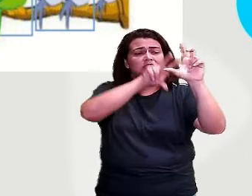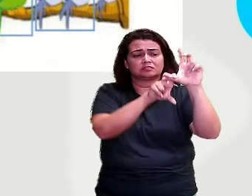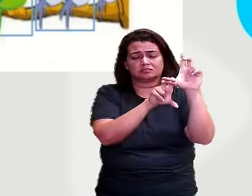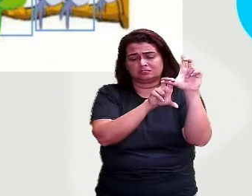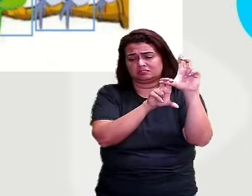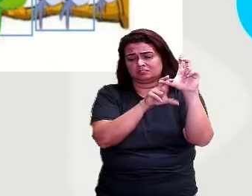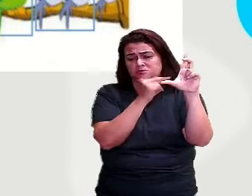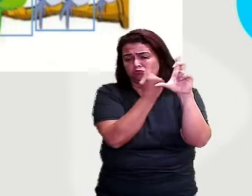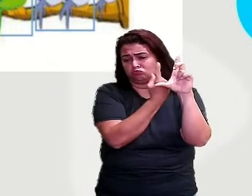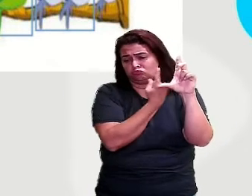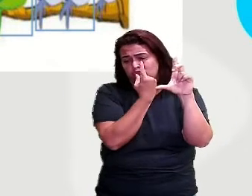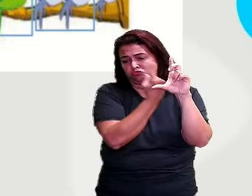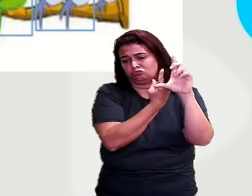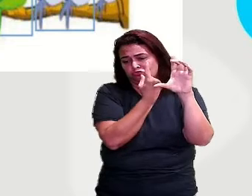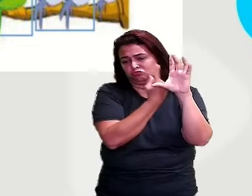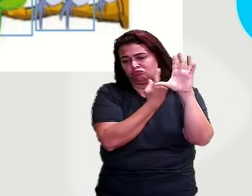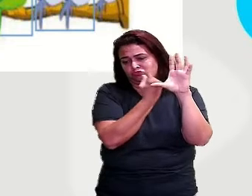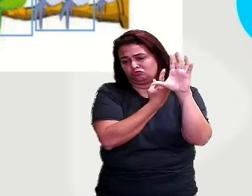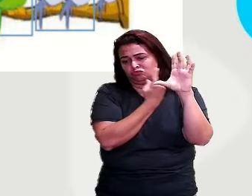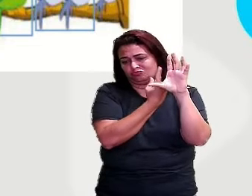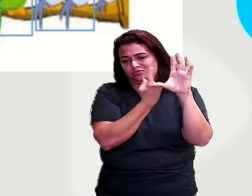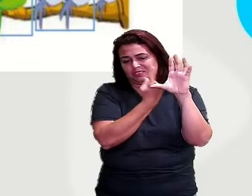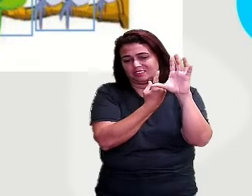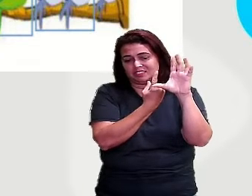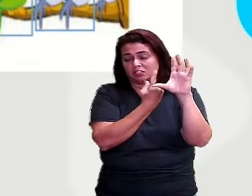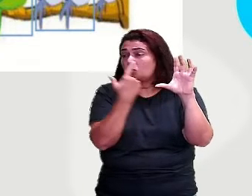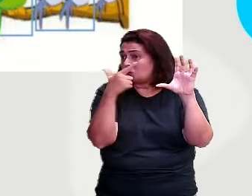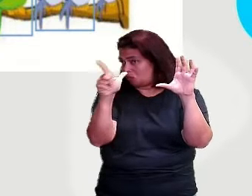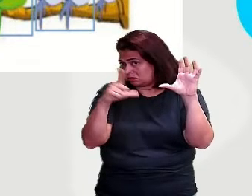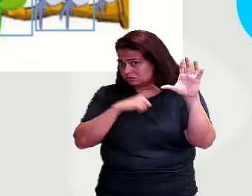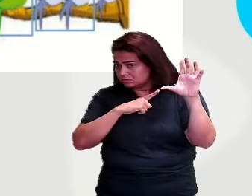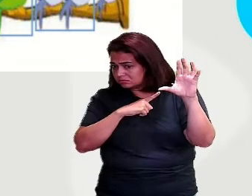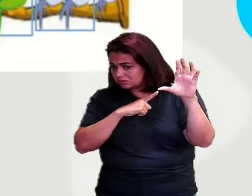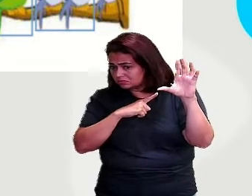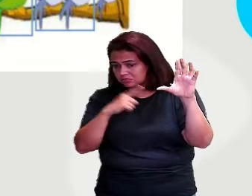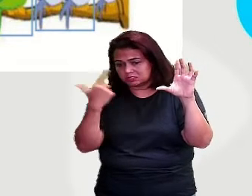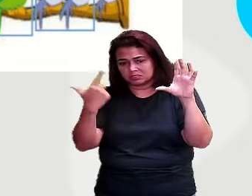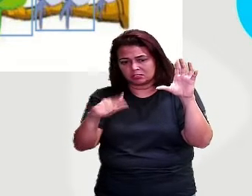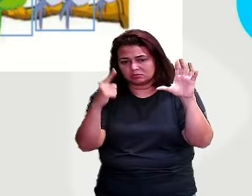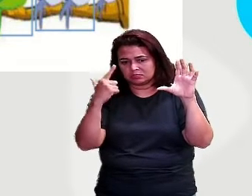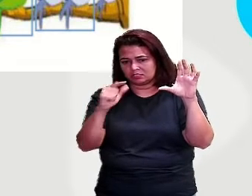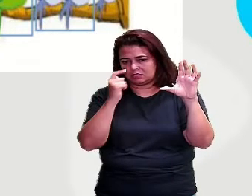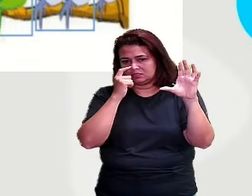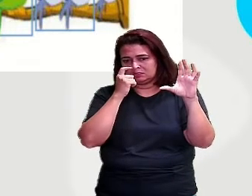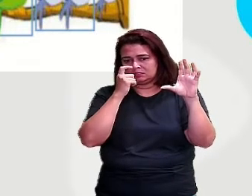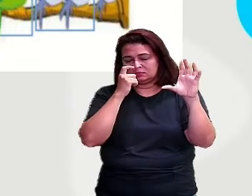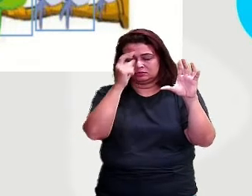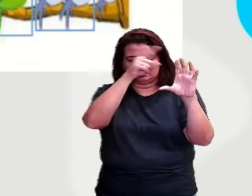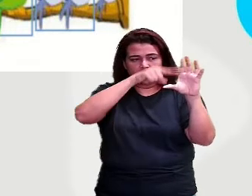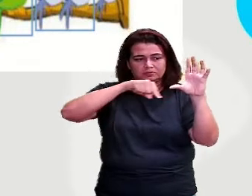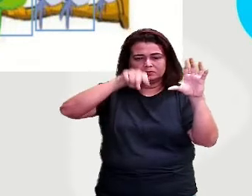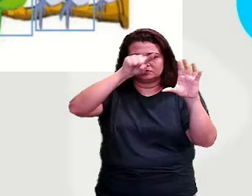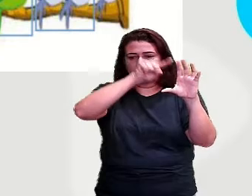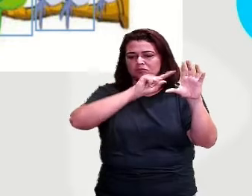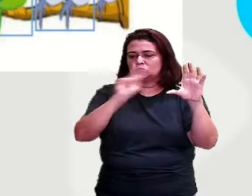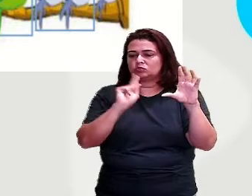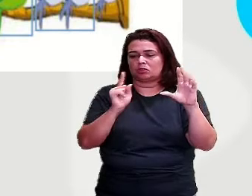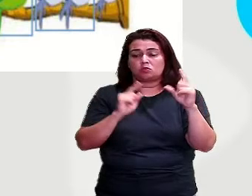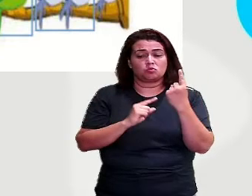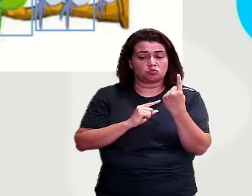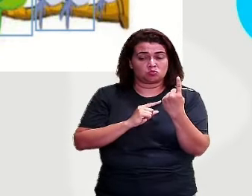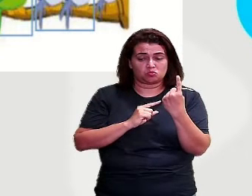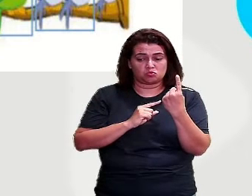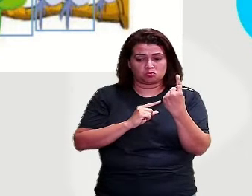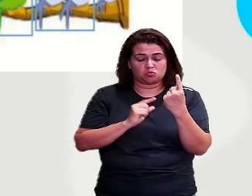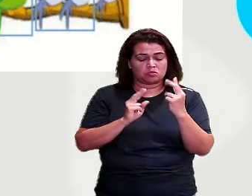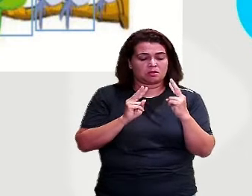pássaro, ele tá sozinho. Ele não tem o casalzinho dele. E ele nem tá circuladinho, tá vendo? Então, 1 não